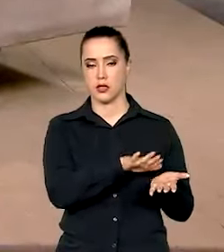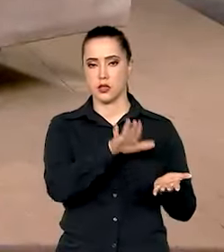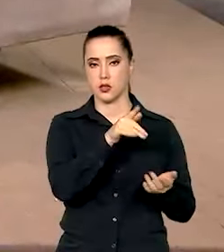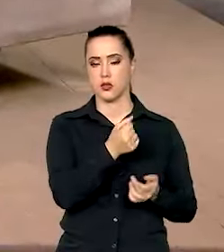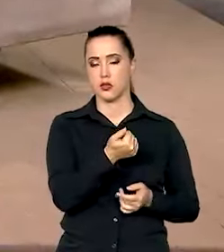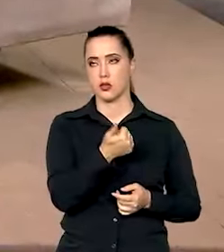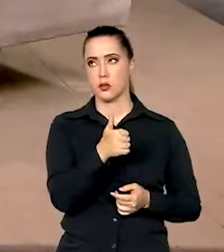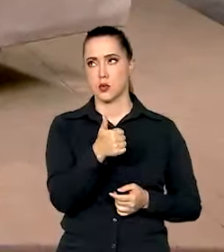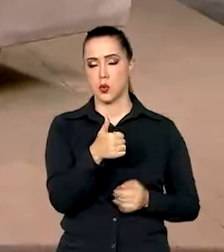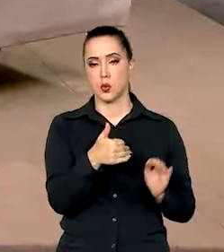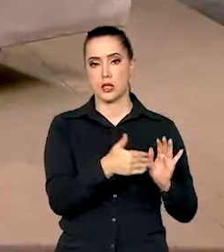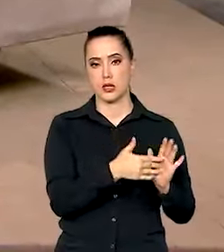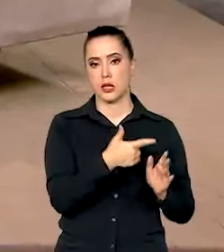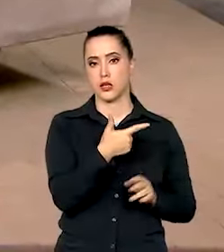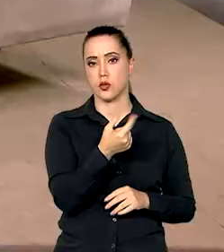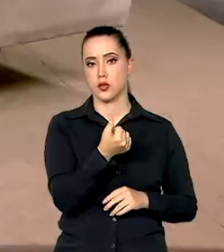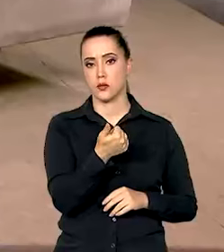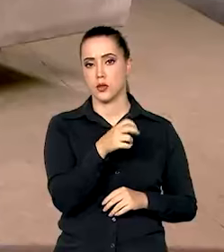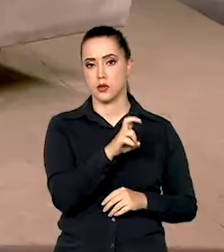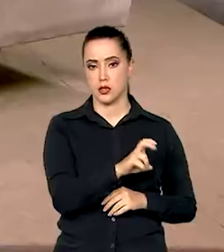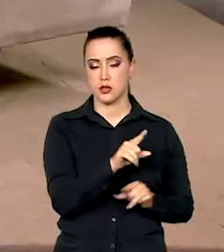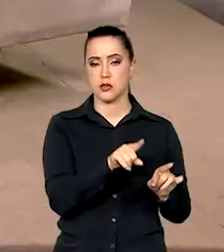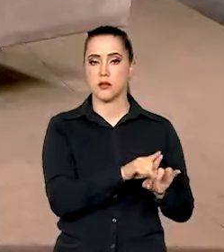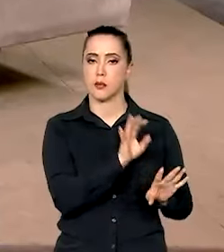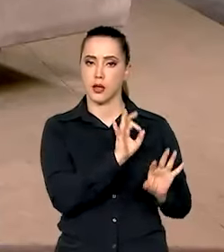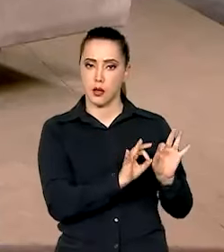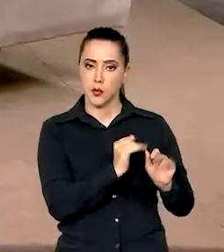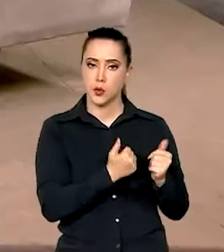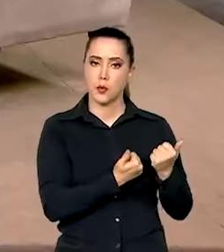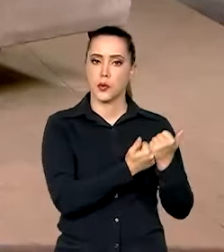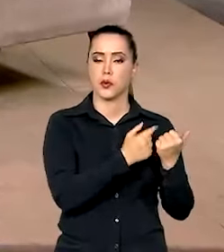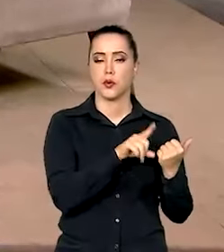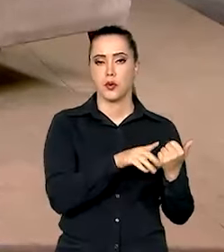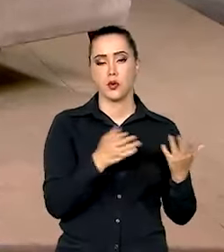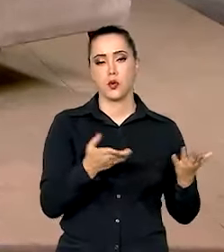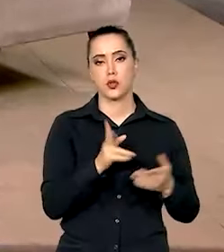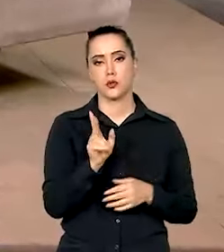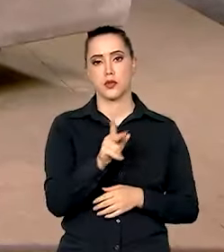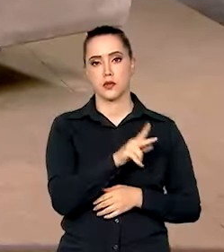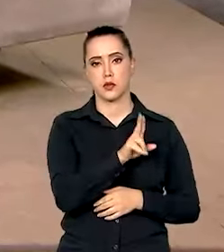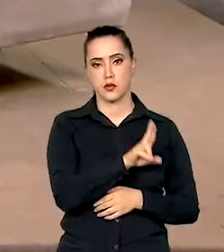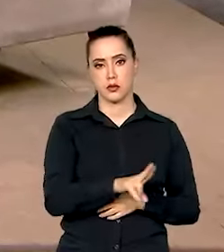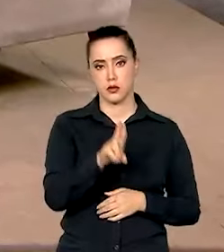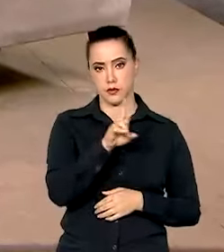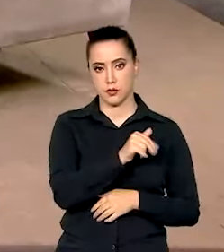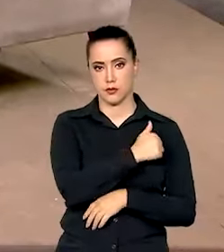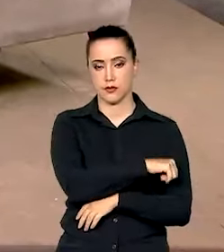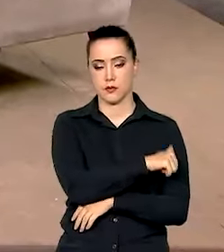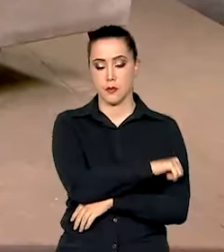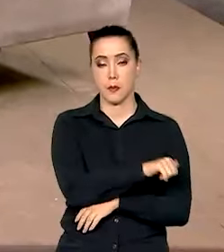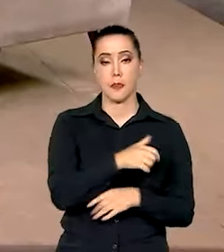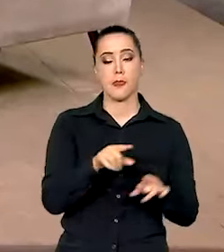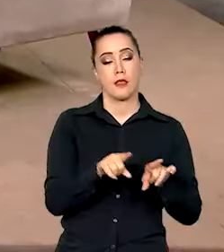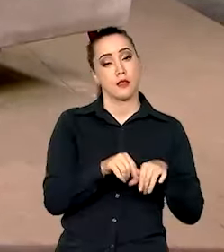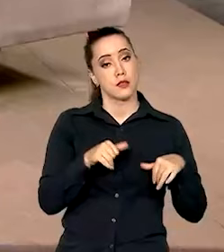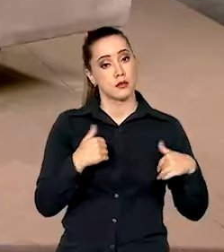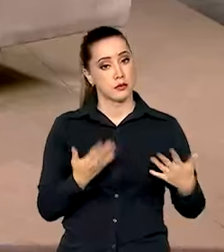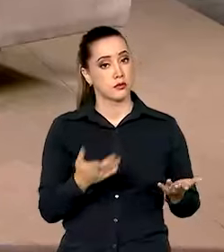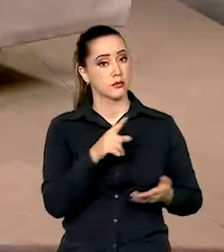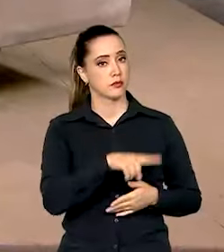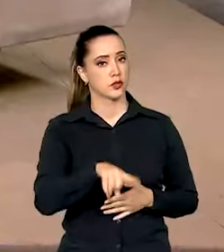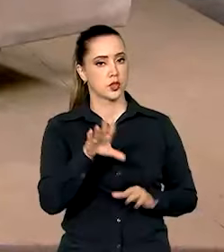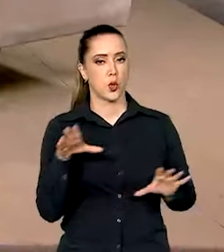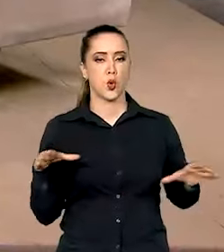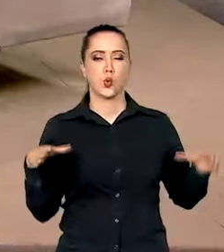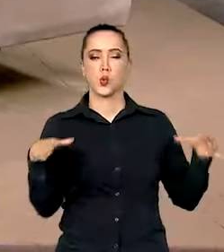2015, também participou desse processo de elaboração. Hoje ela é professora da Universidade do Estado do Rio de Janeiro. Então foi uma